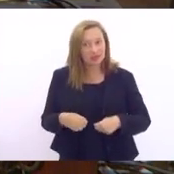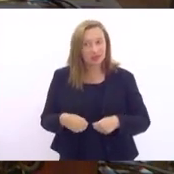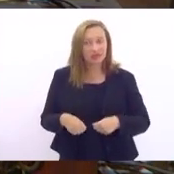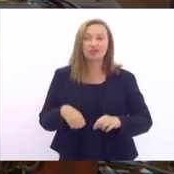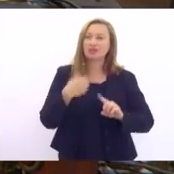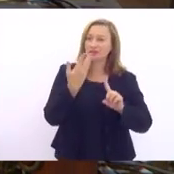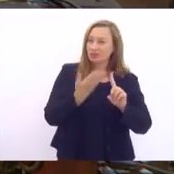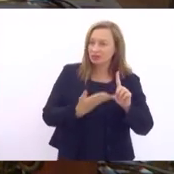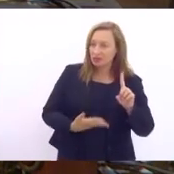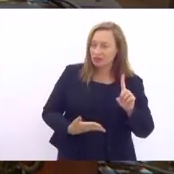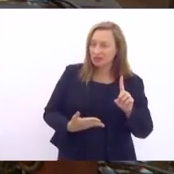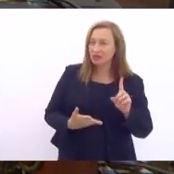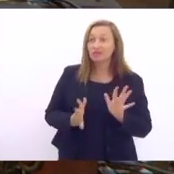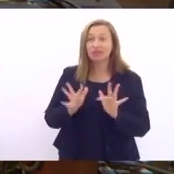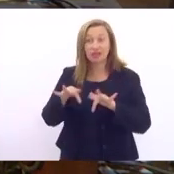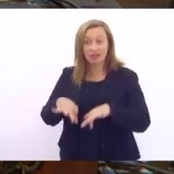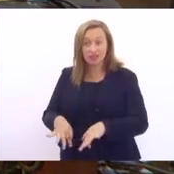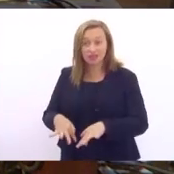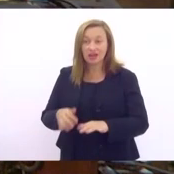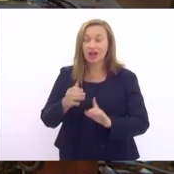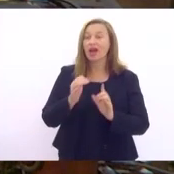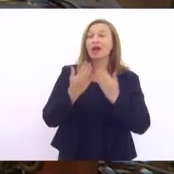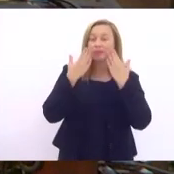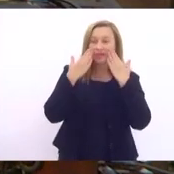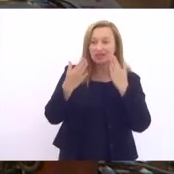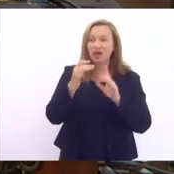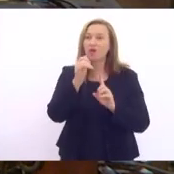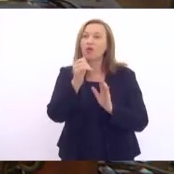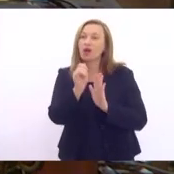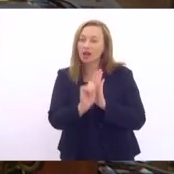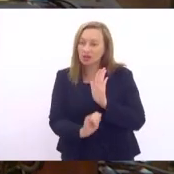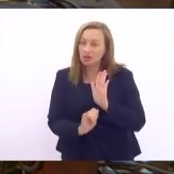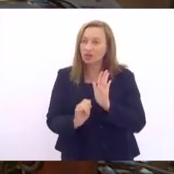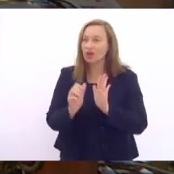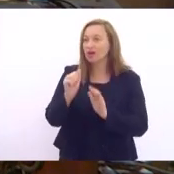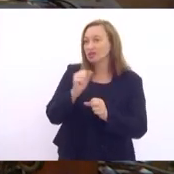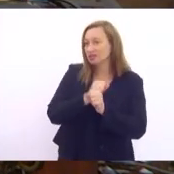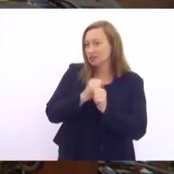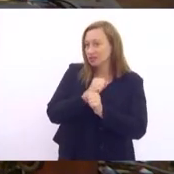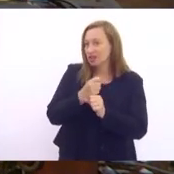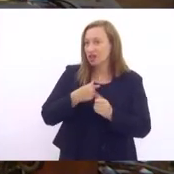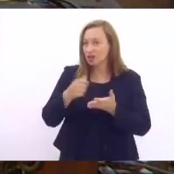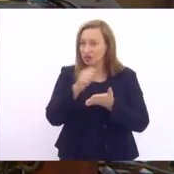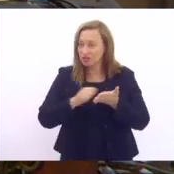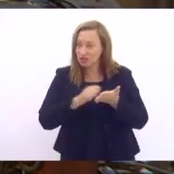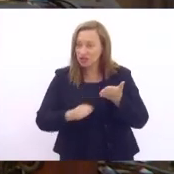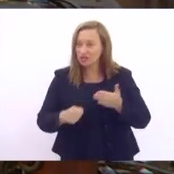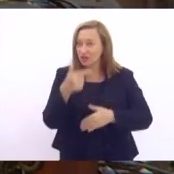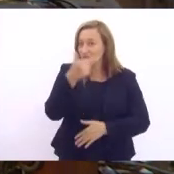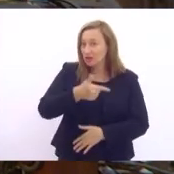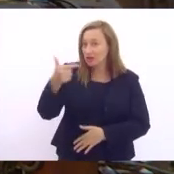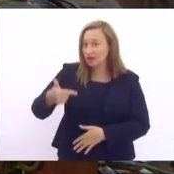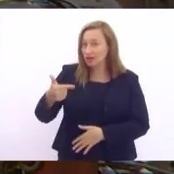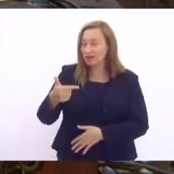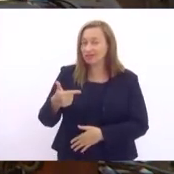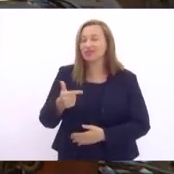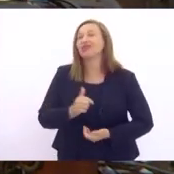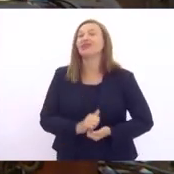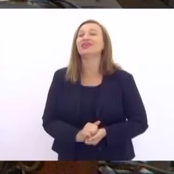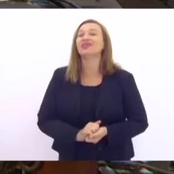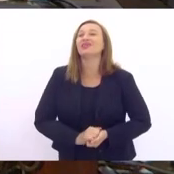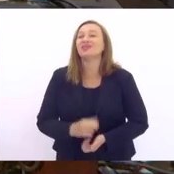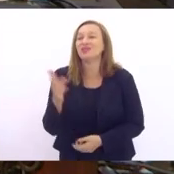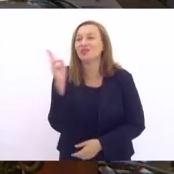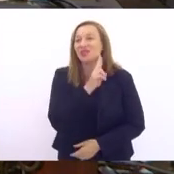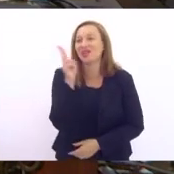o relatório anual, o qual eu escrevi só 22 laudas, vai ser bem rápida a leitura, brincadeira, gente. Eu vou fazer só porque, por